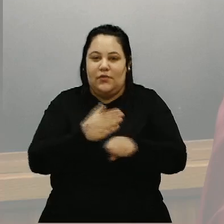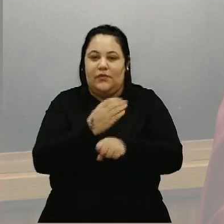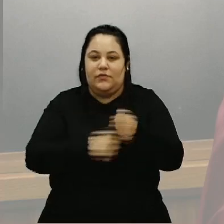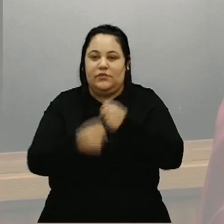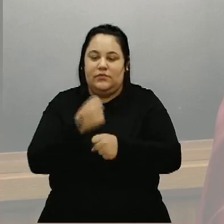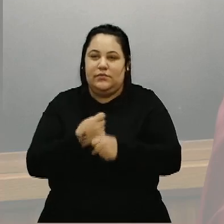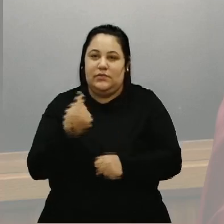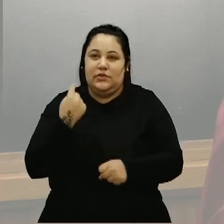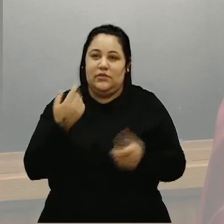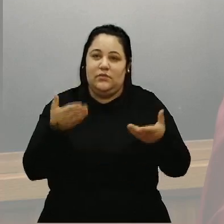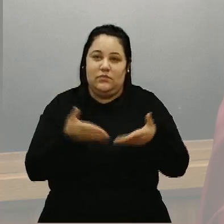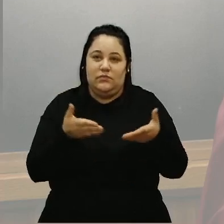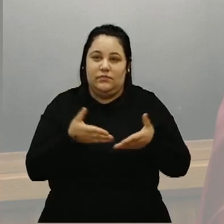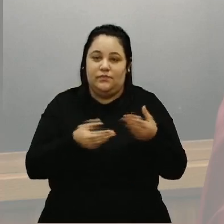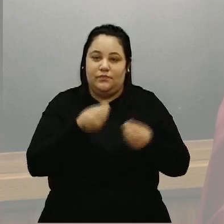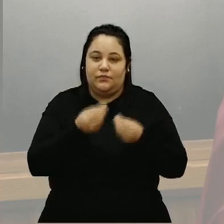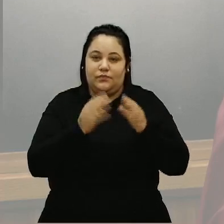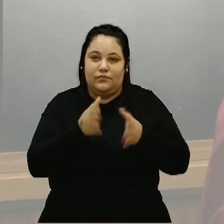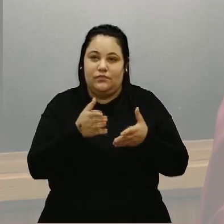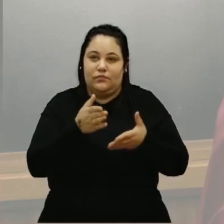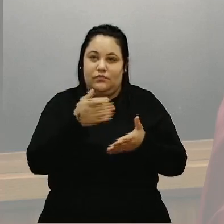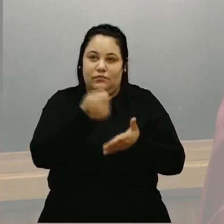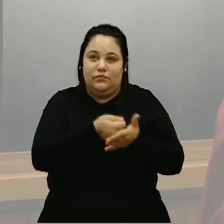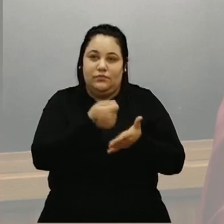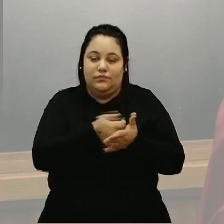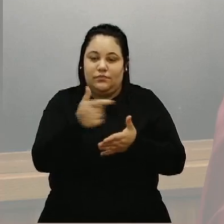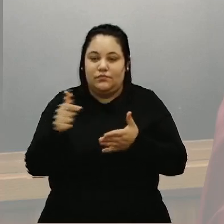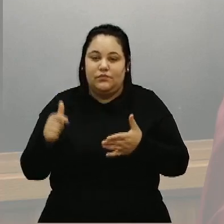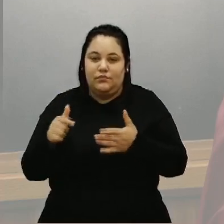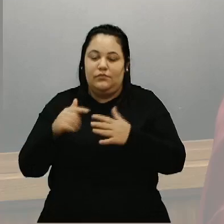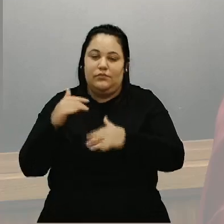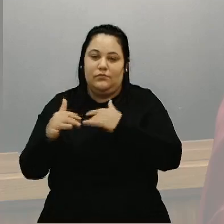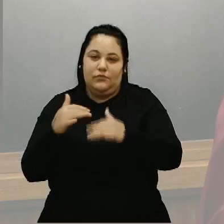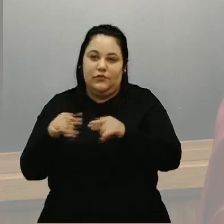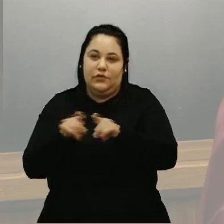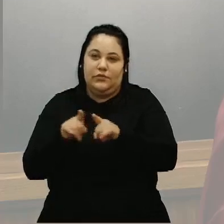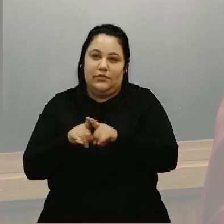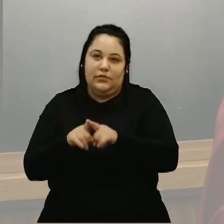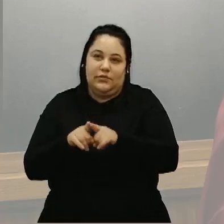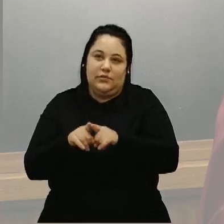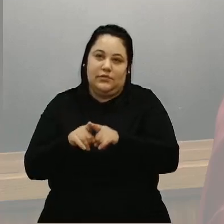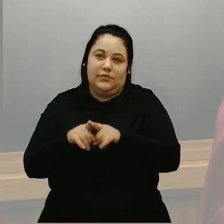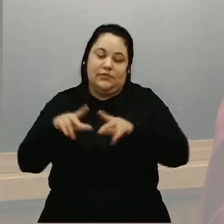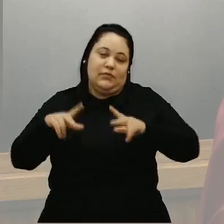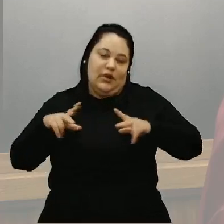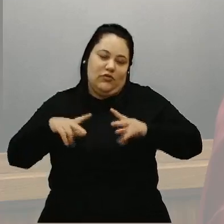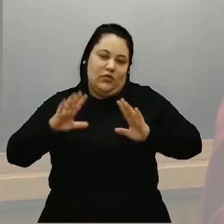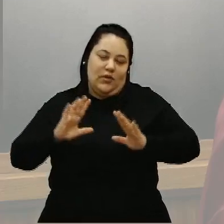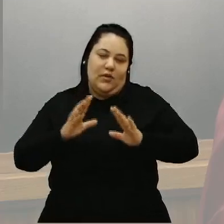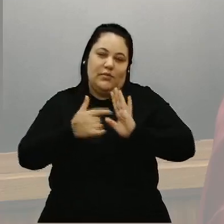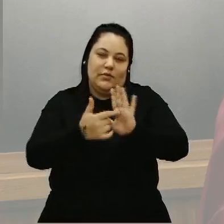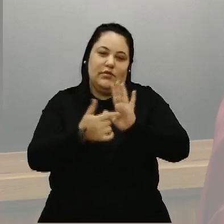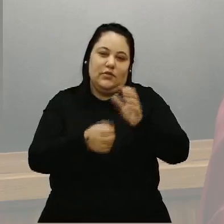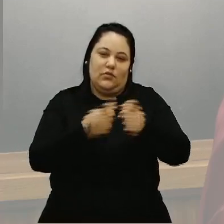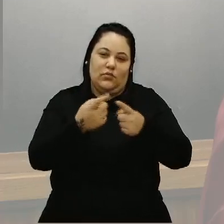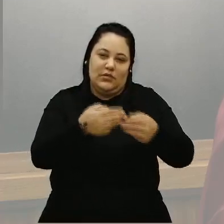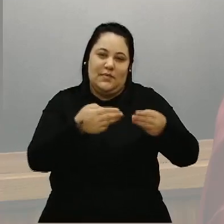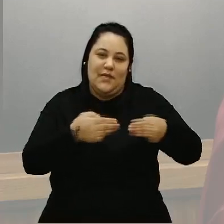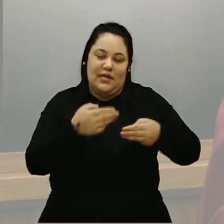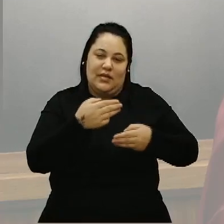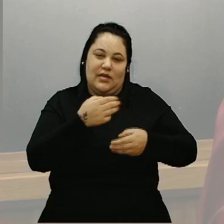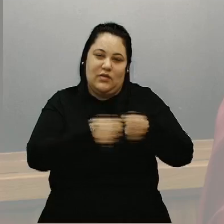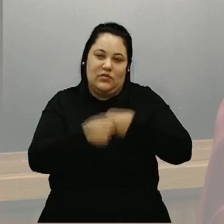passado. Agora, como nós tentamos em outro movimento, uma questão pessoal, nós apresentamos algumas emendas o ano passado